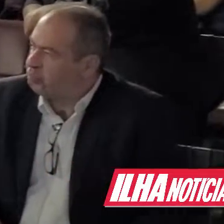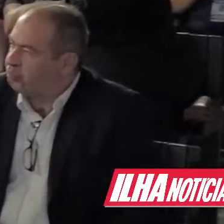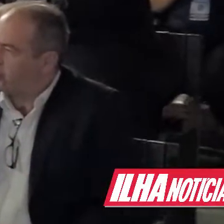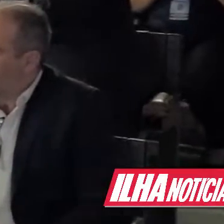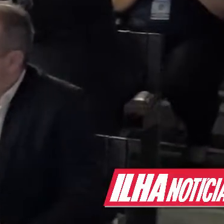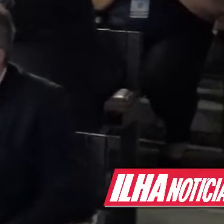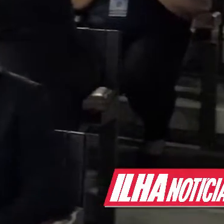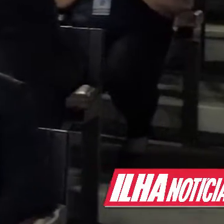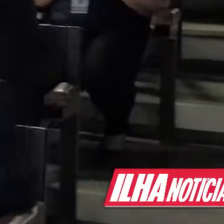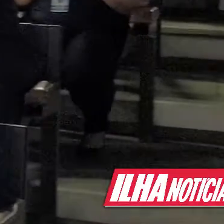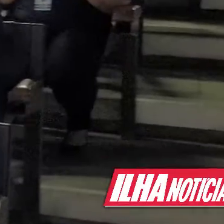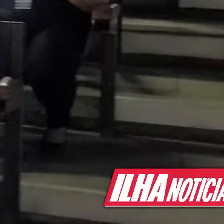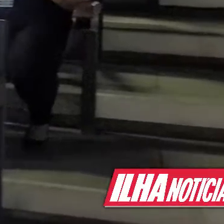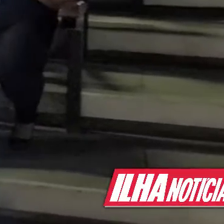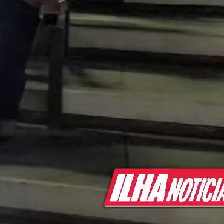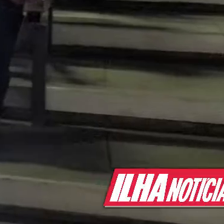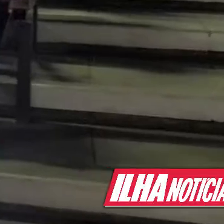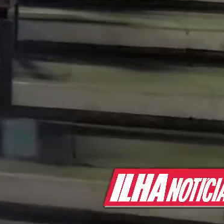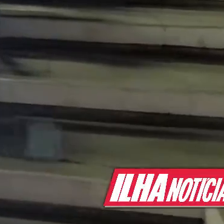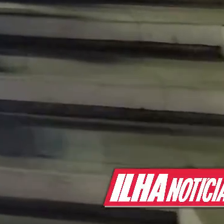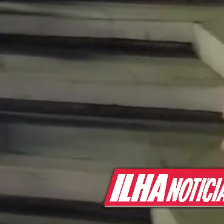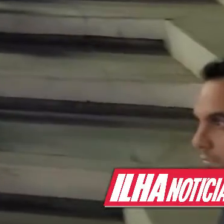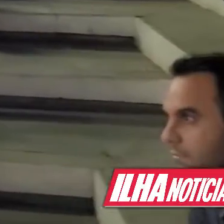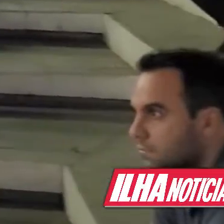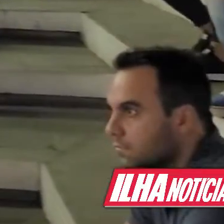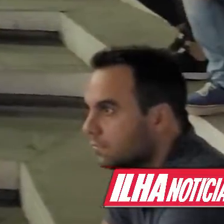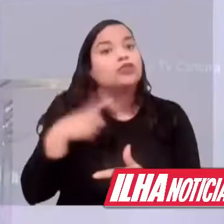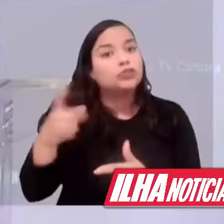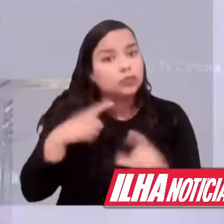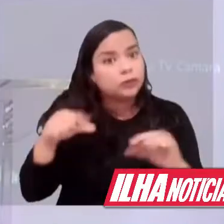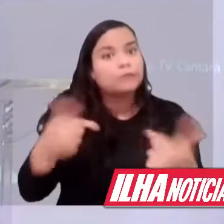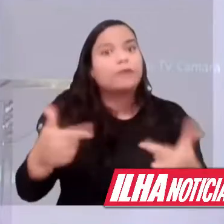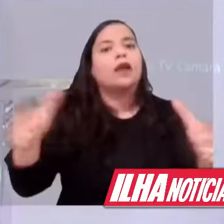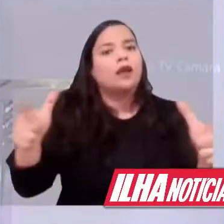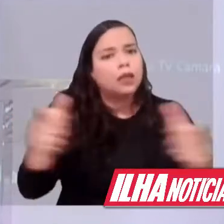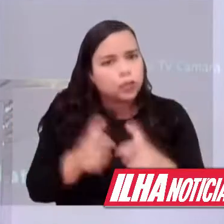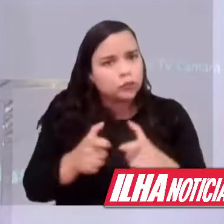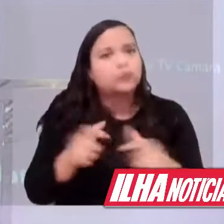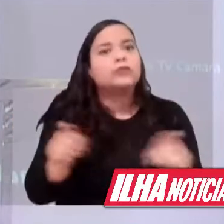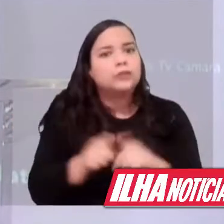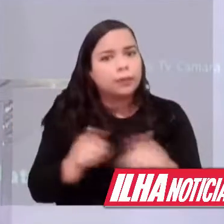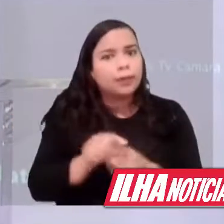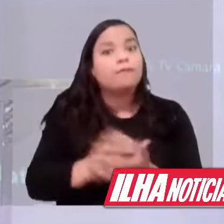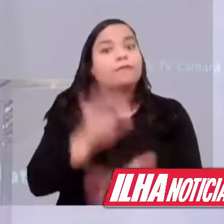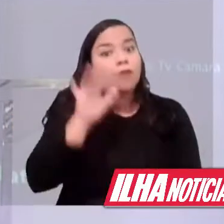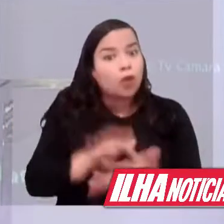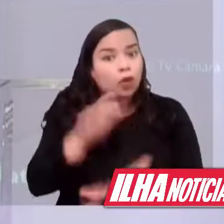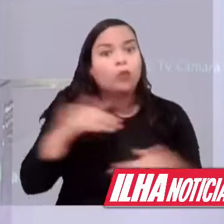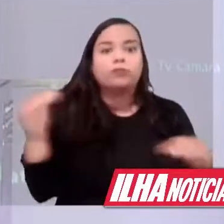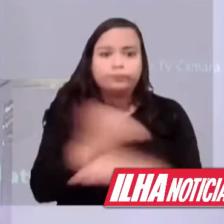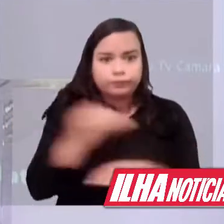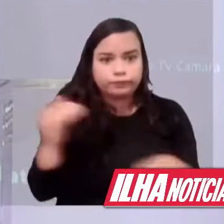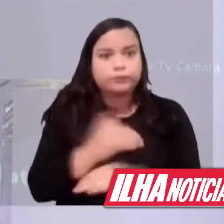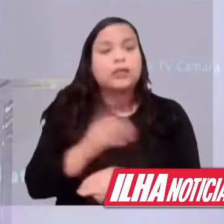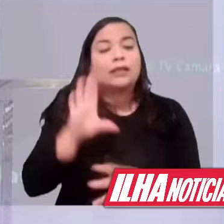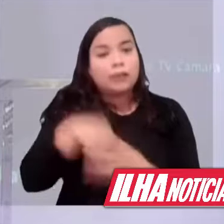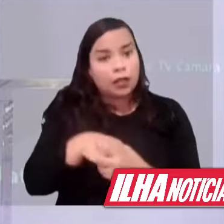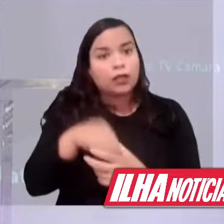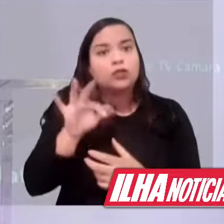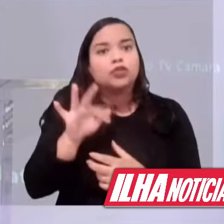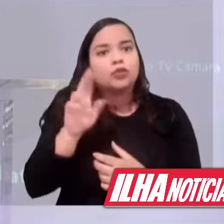Fundão nós teremos também essa redução de volume de tráfego dentro do Fundão